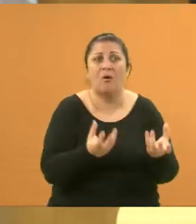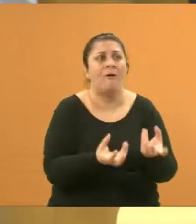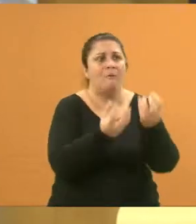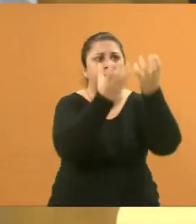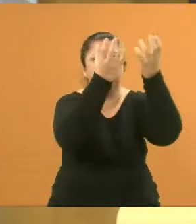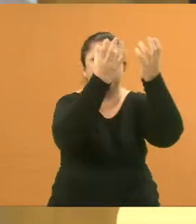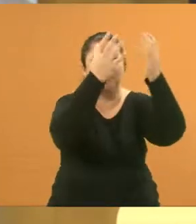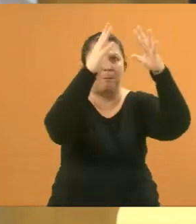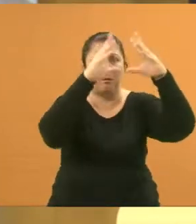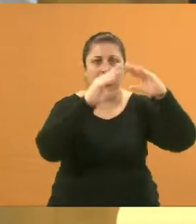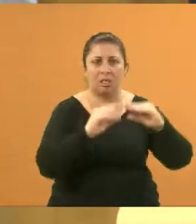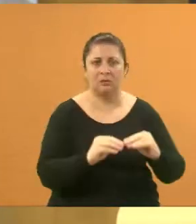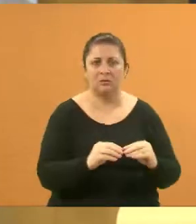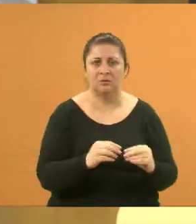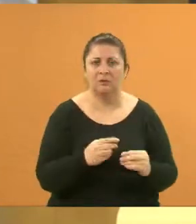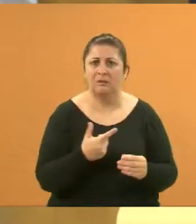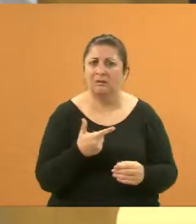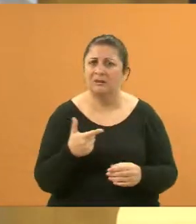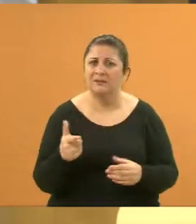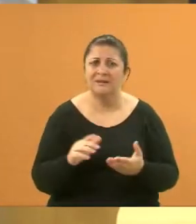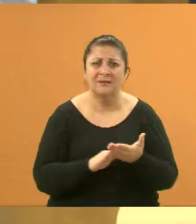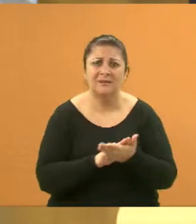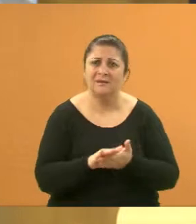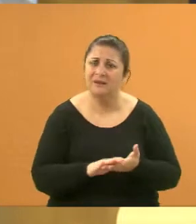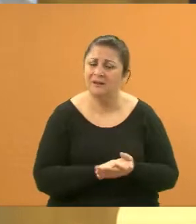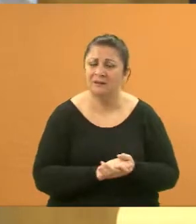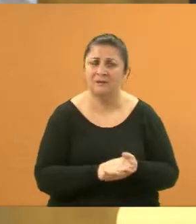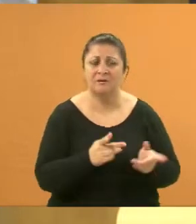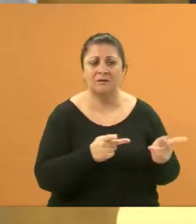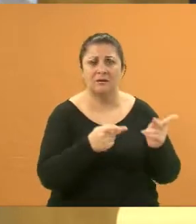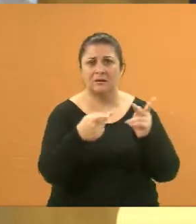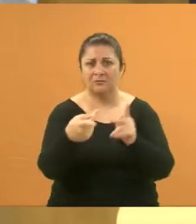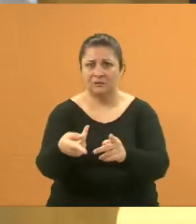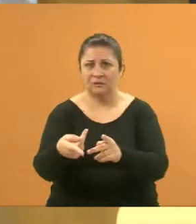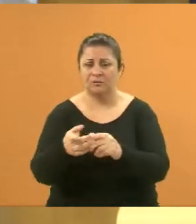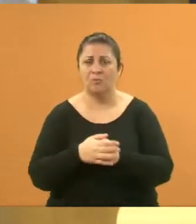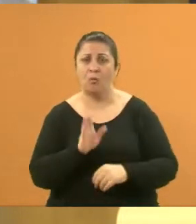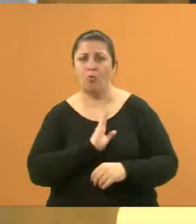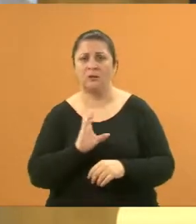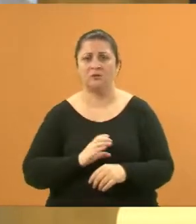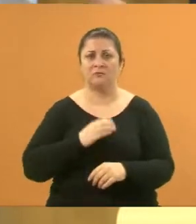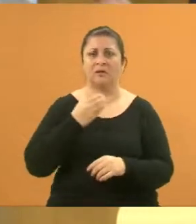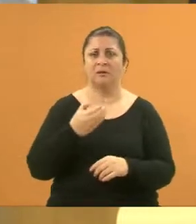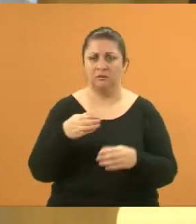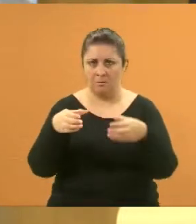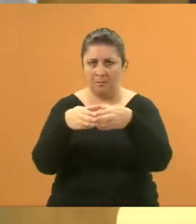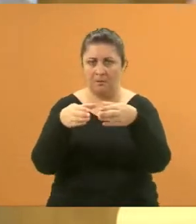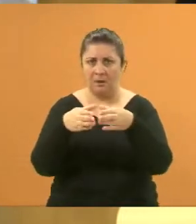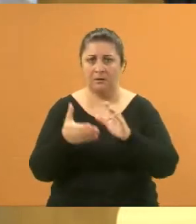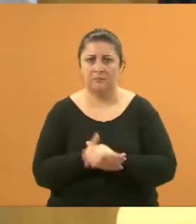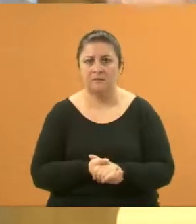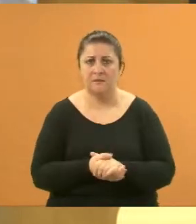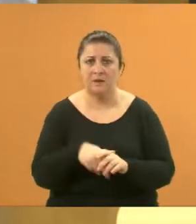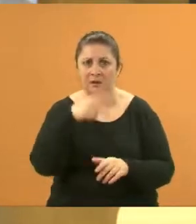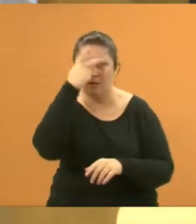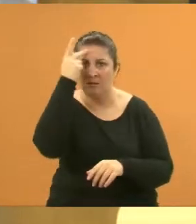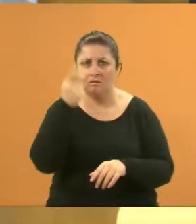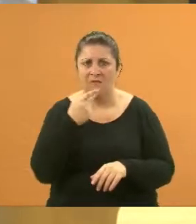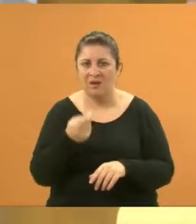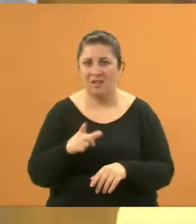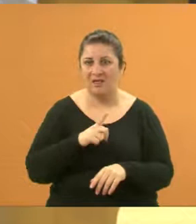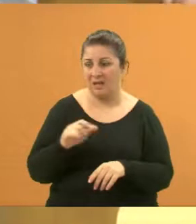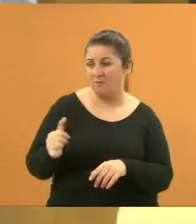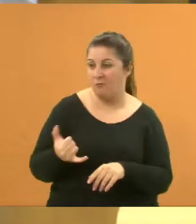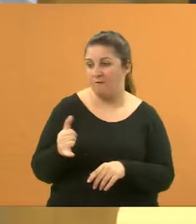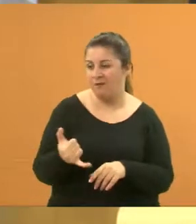nem o barraco de papelão não tem. A gente visitou aqui Coração Valente e ainda tem gente que fala que ali tem aproveitador que